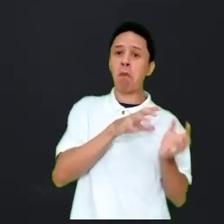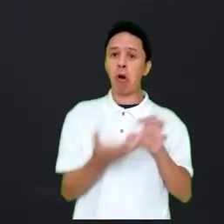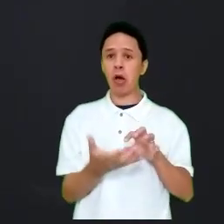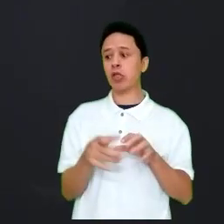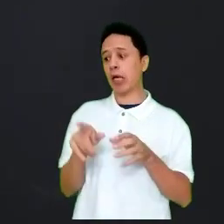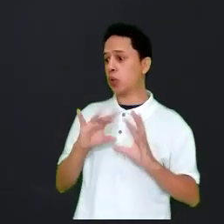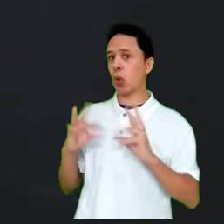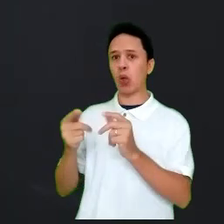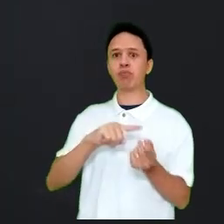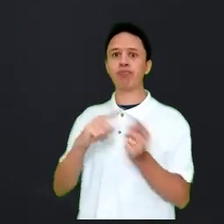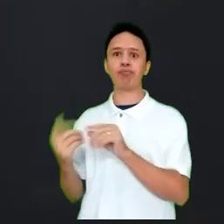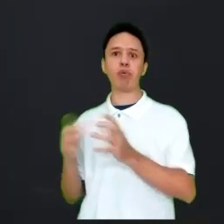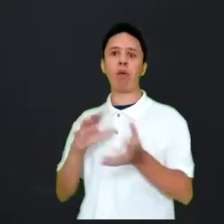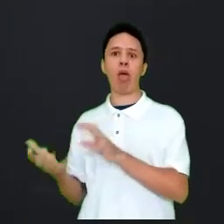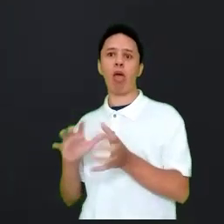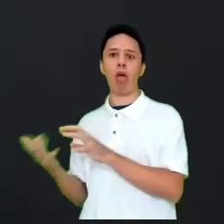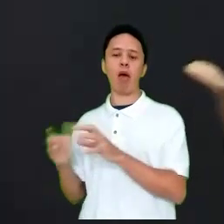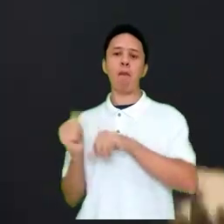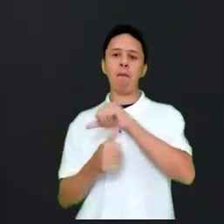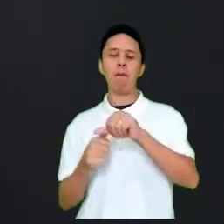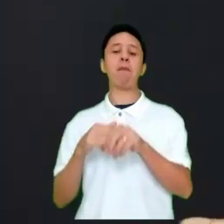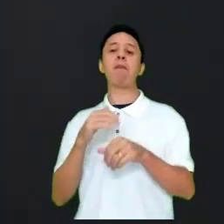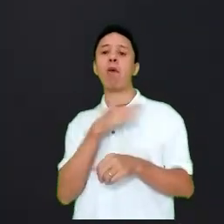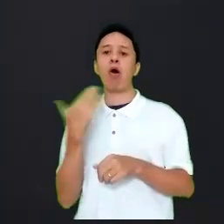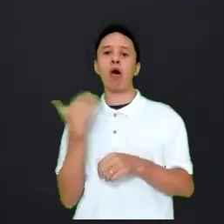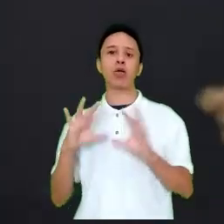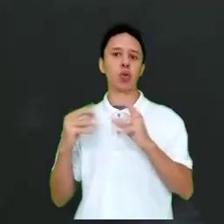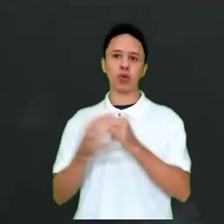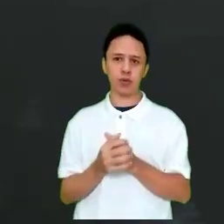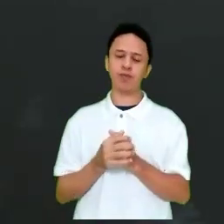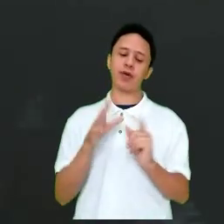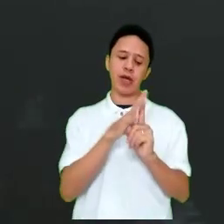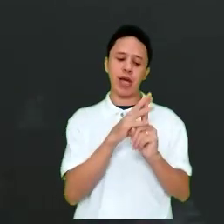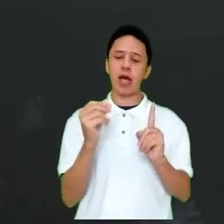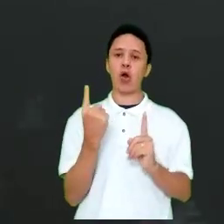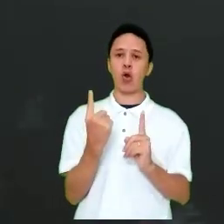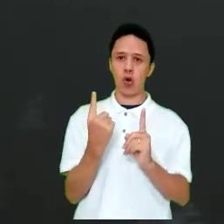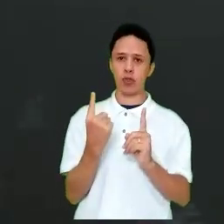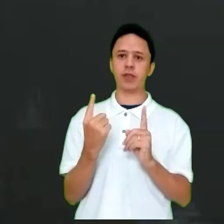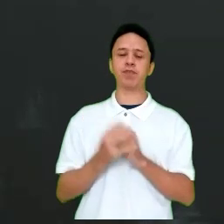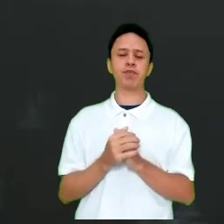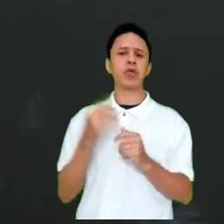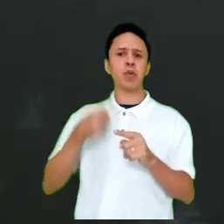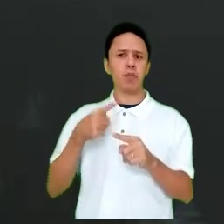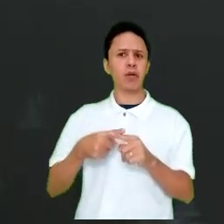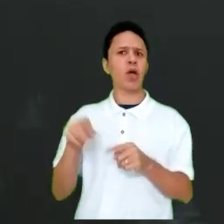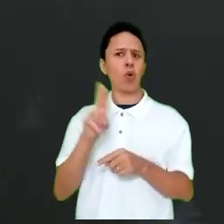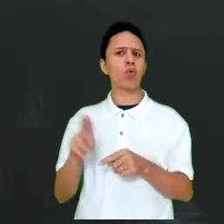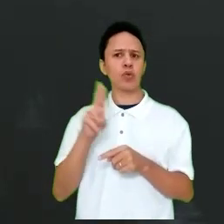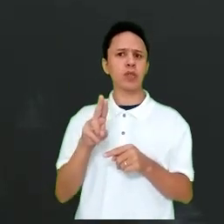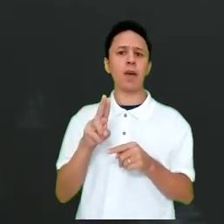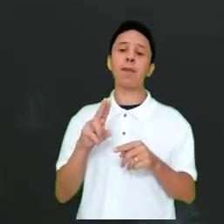leva à morte de todos. E o que é sucesso para um, vai ser sucesso para todos. Então eu vou formar clones. Mas por que ele ainda é